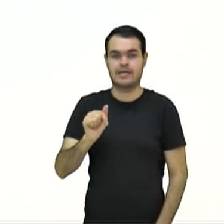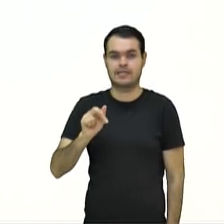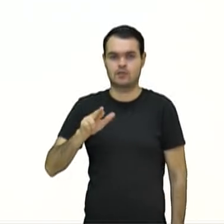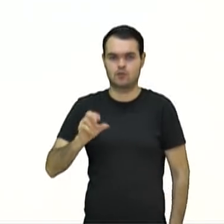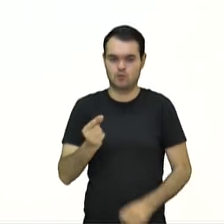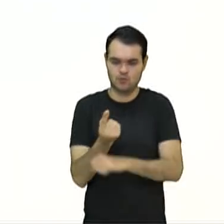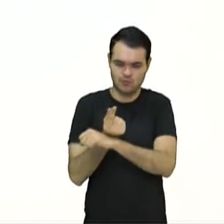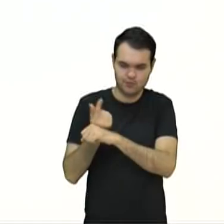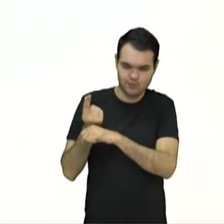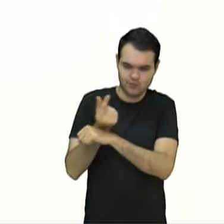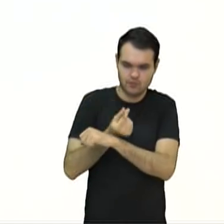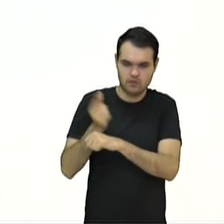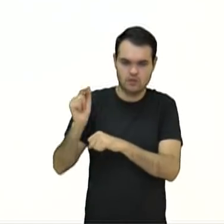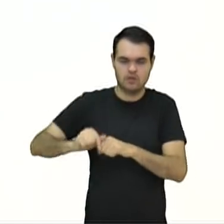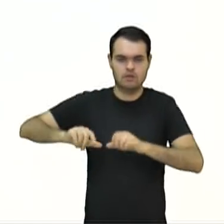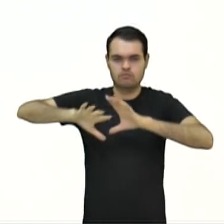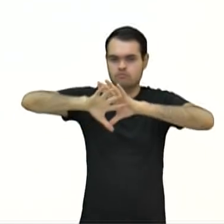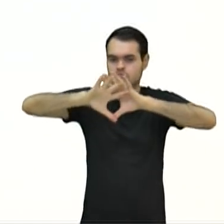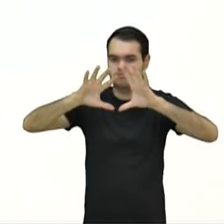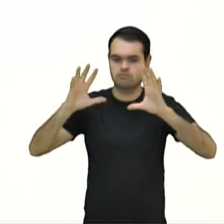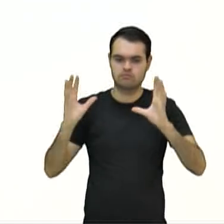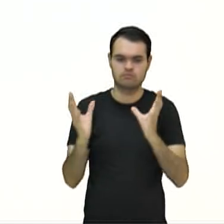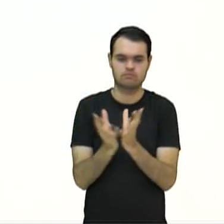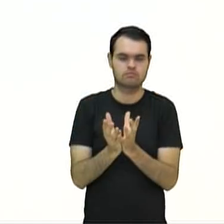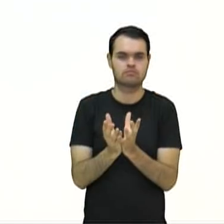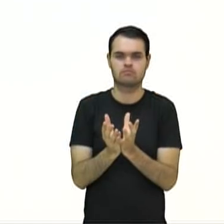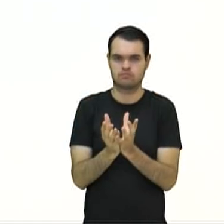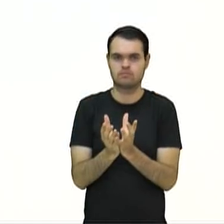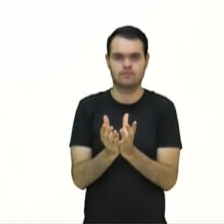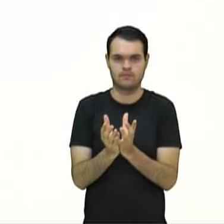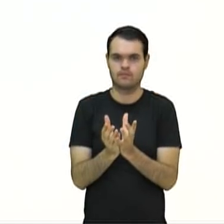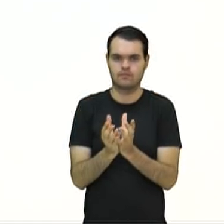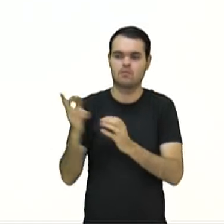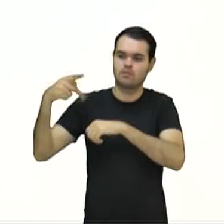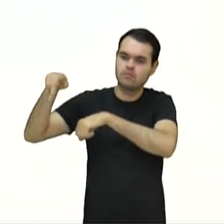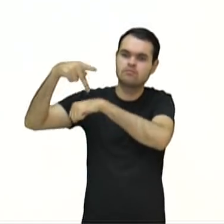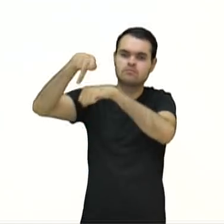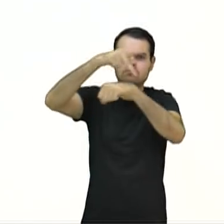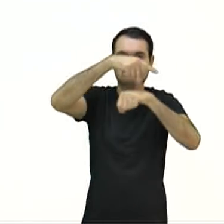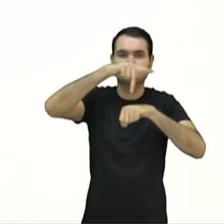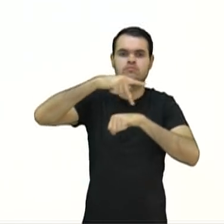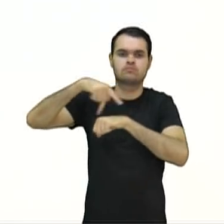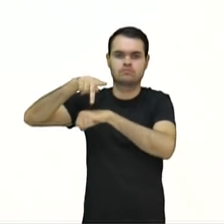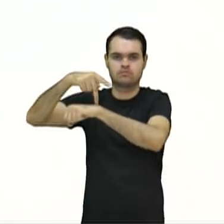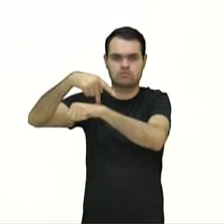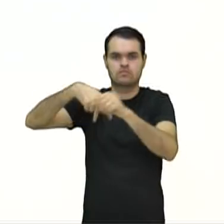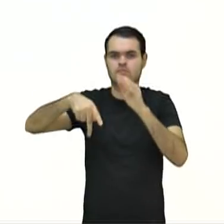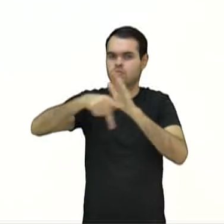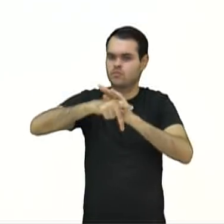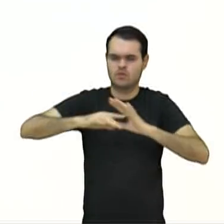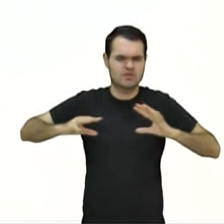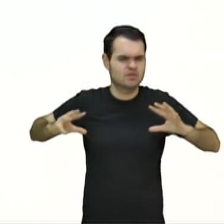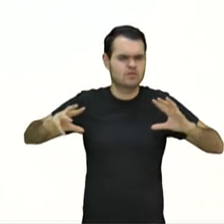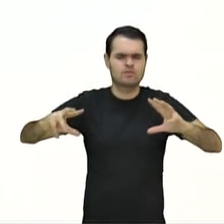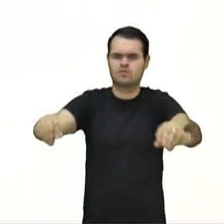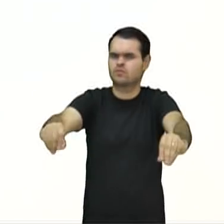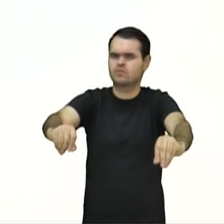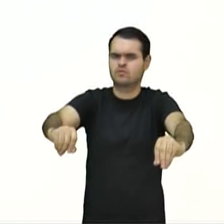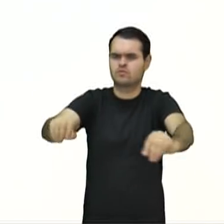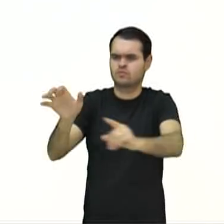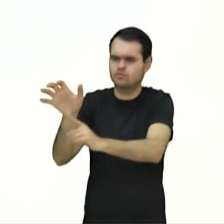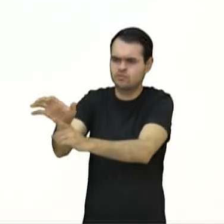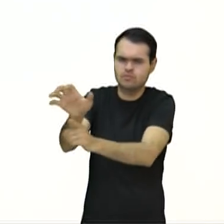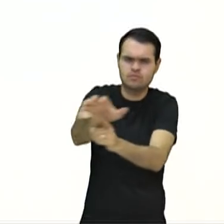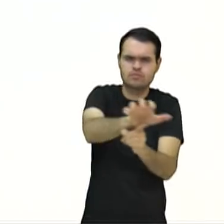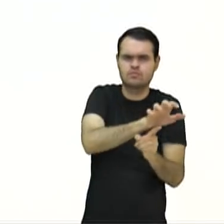se tornou global, dominado por esses países. É um sistema que impacta a todos. Esse